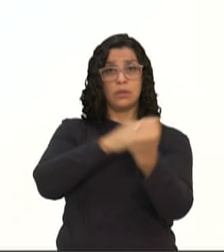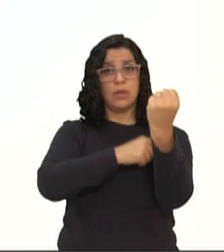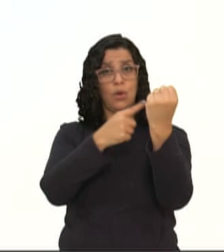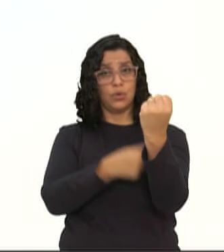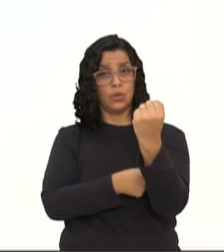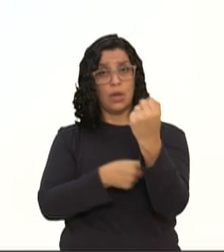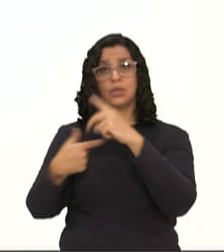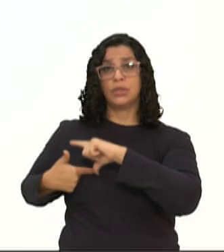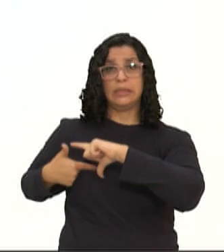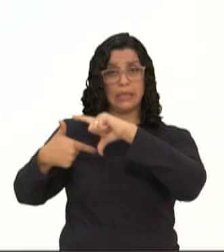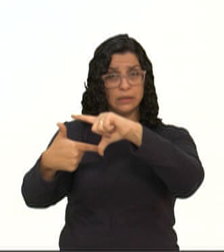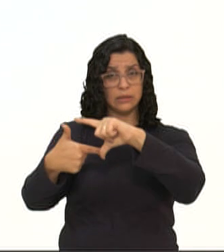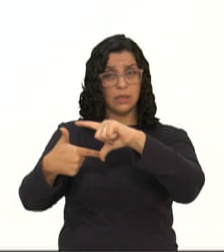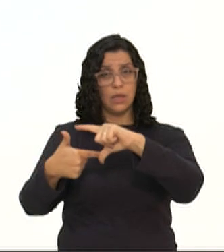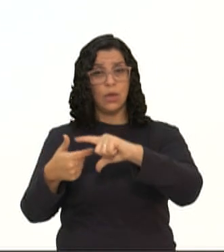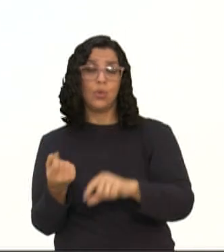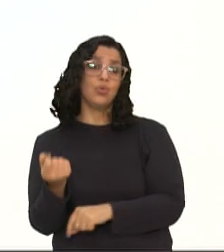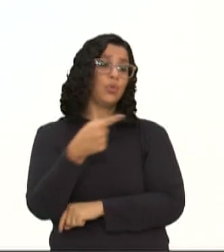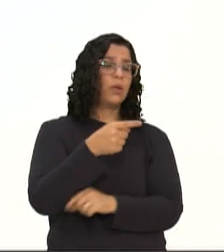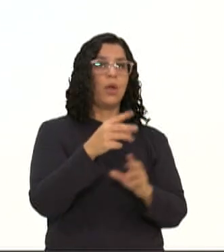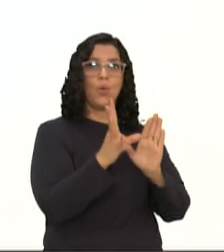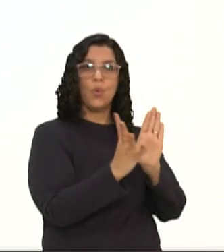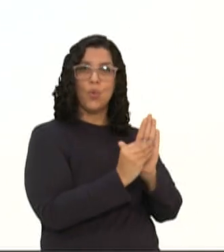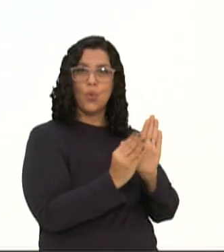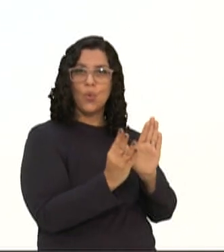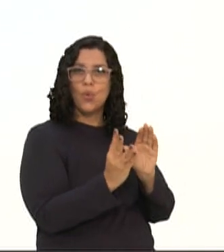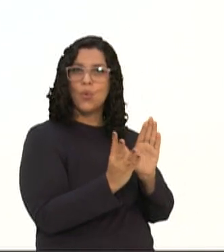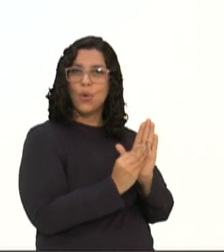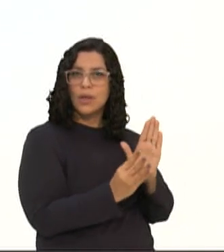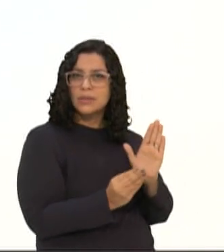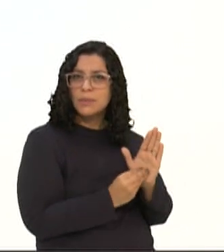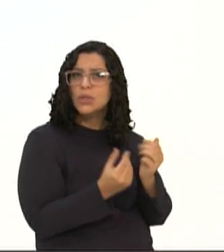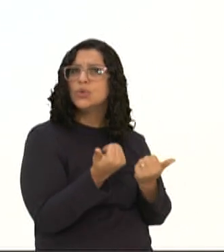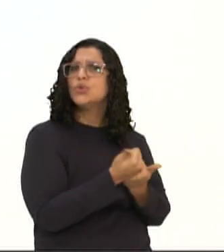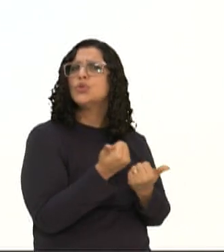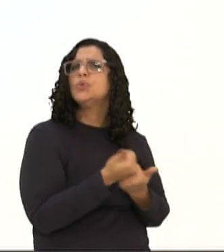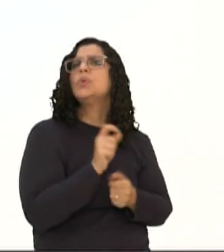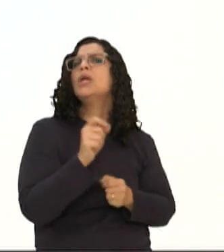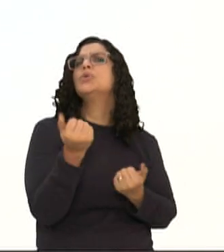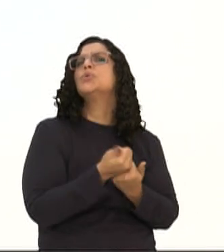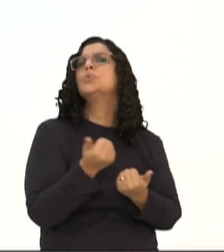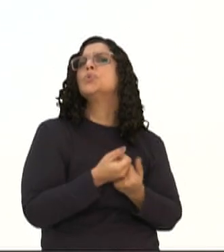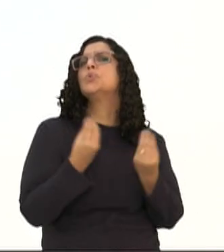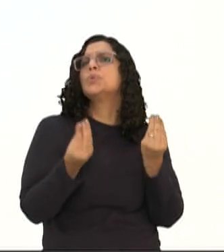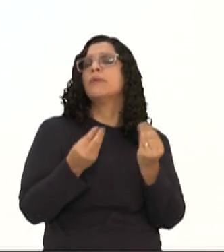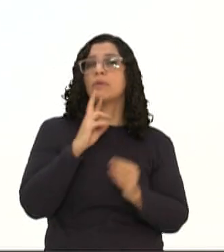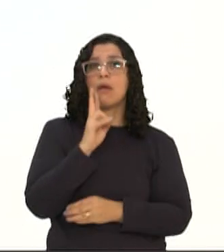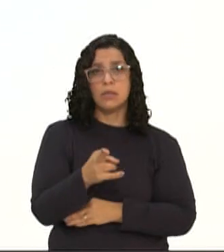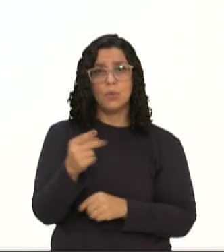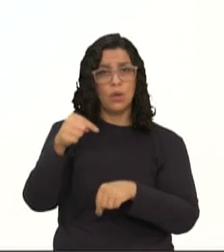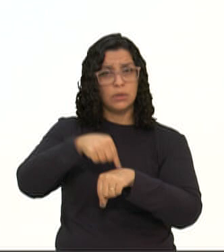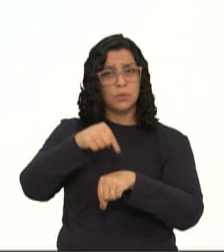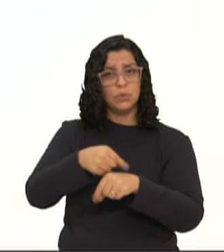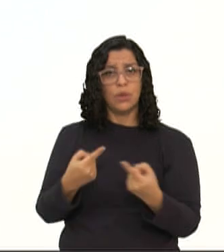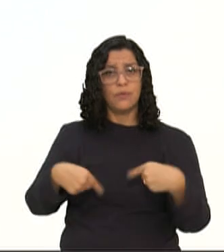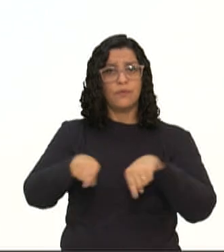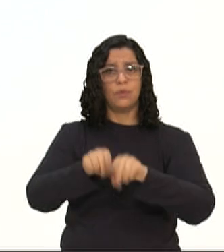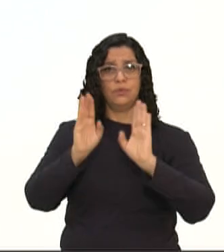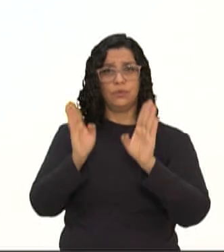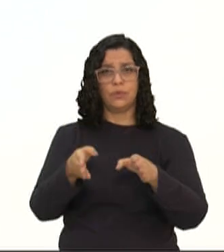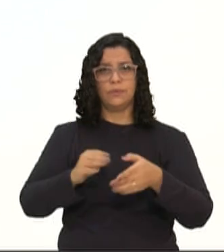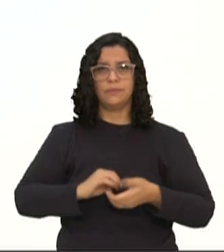da tradição sobre o conhecimento, sendo substituído por... Vocês terão uns minutinhos aí para responder e eu logo retorno.